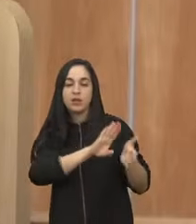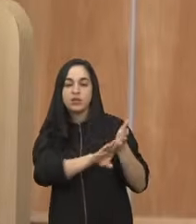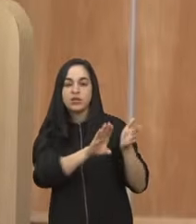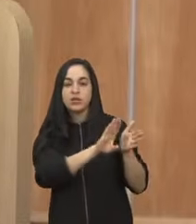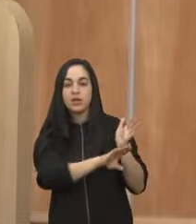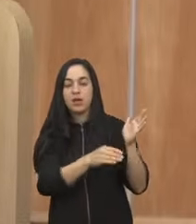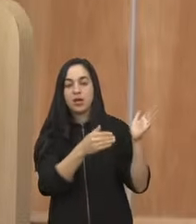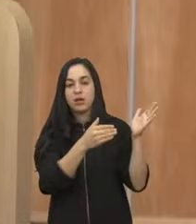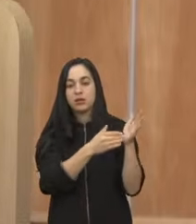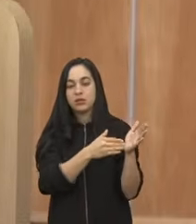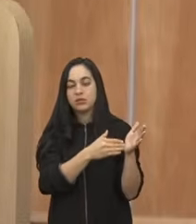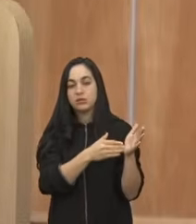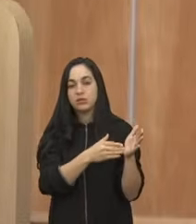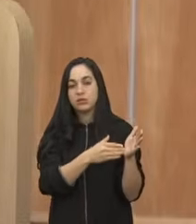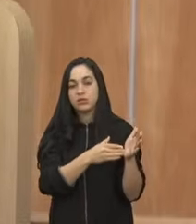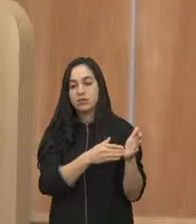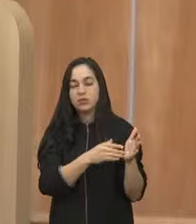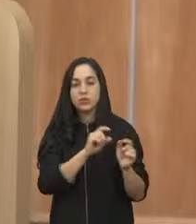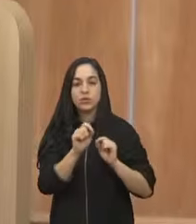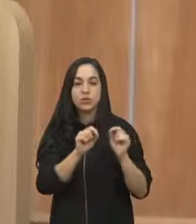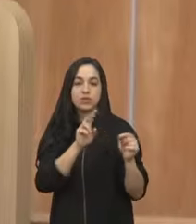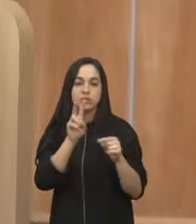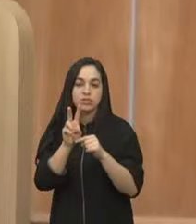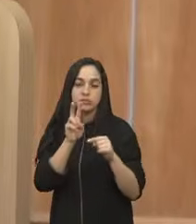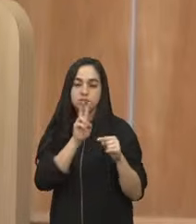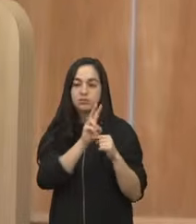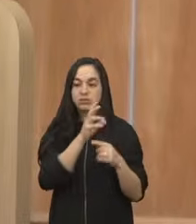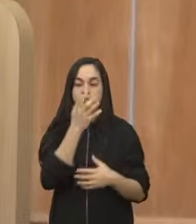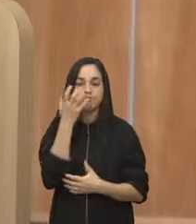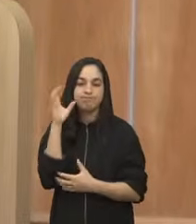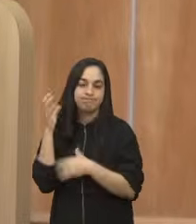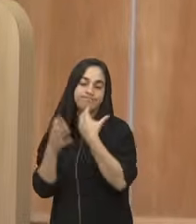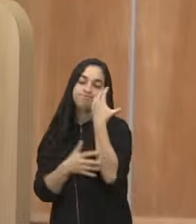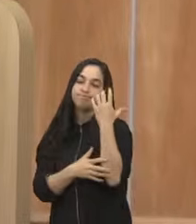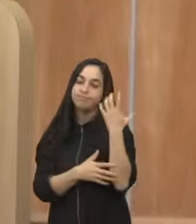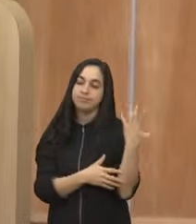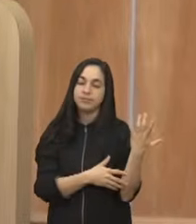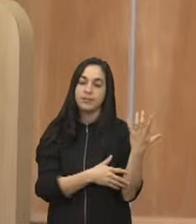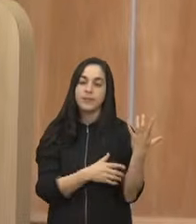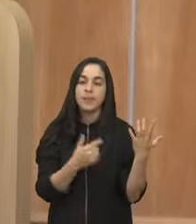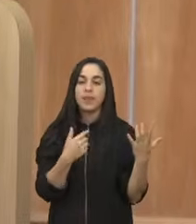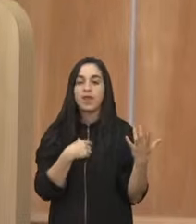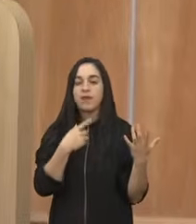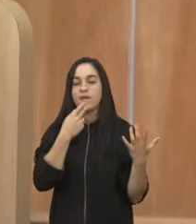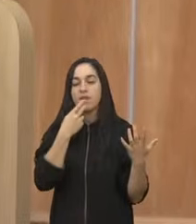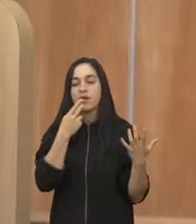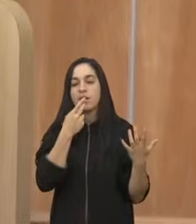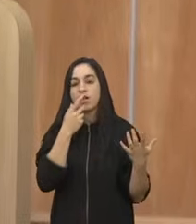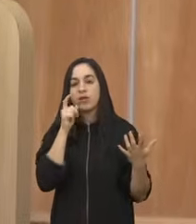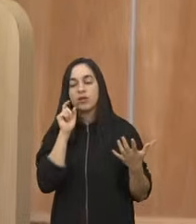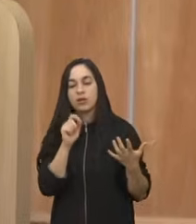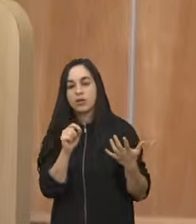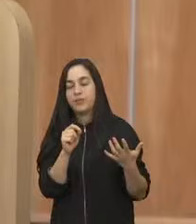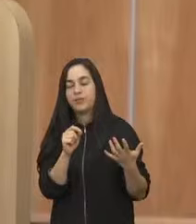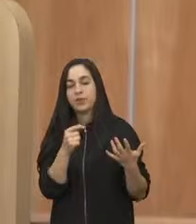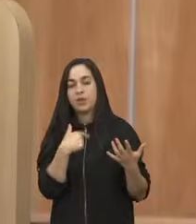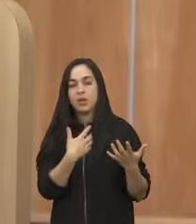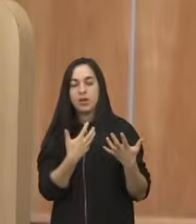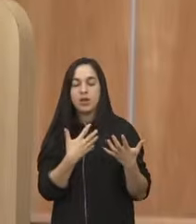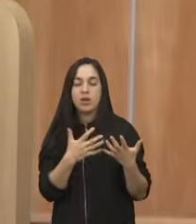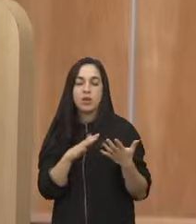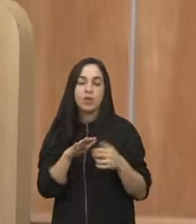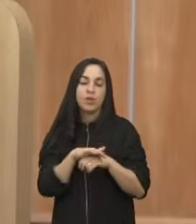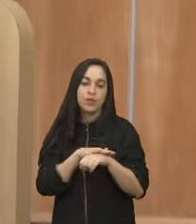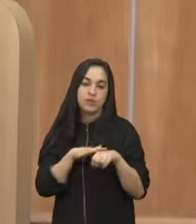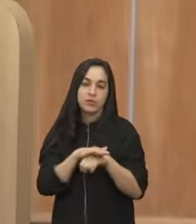a preservar o nosso meio ambiente. E aí eu queria falar uma última coisa, que eu acho que é muito relevante, que era esse segundo aspecto que eu queria discutir com vocês, que está sendo muito